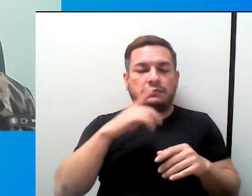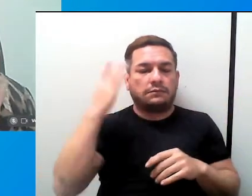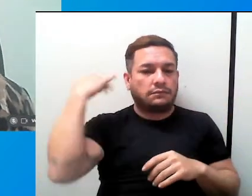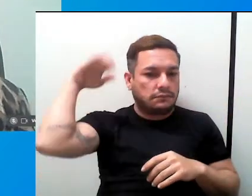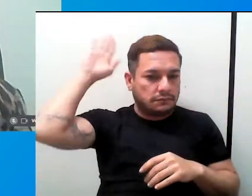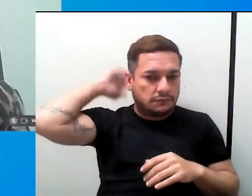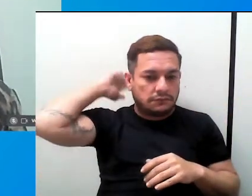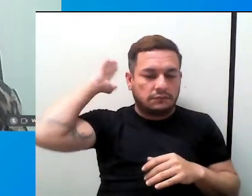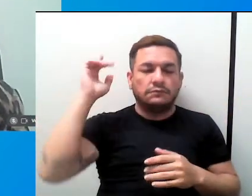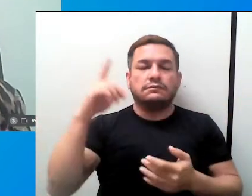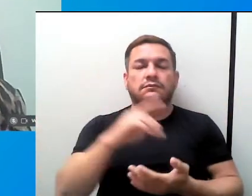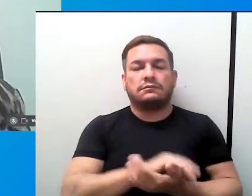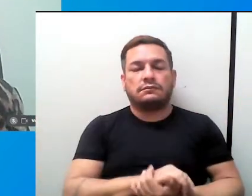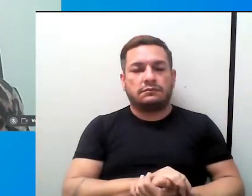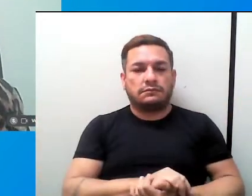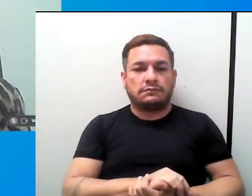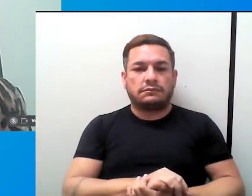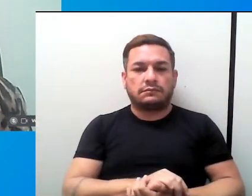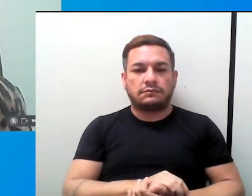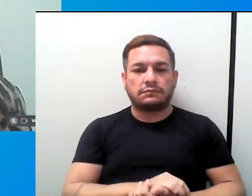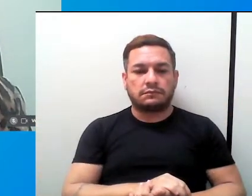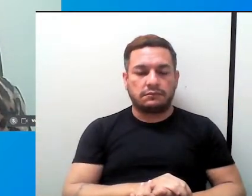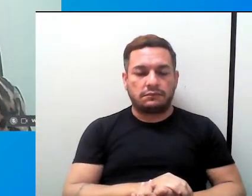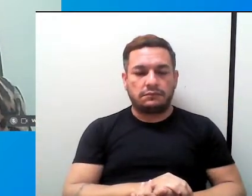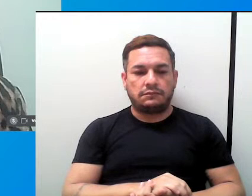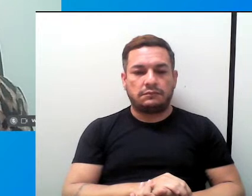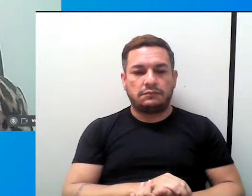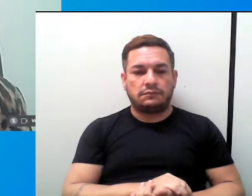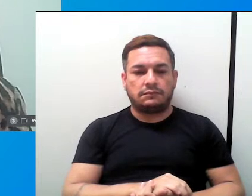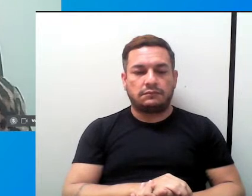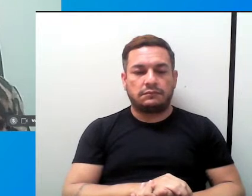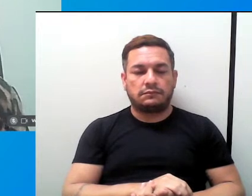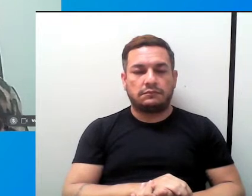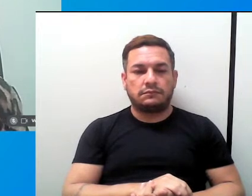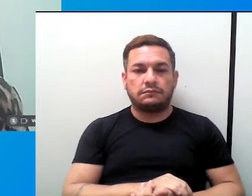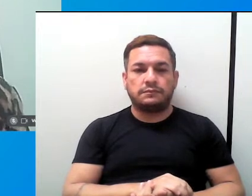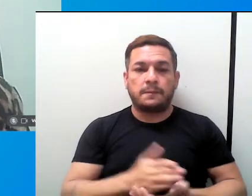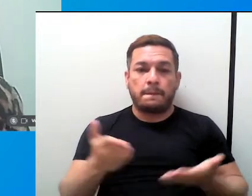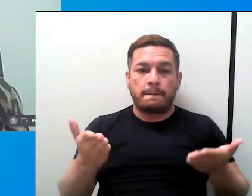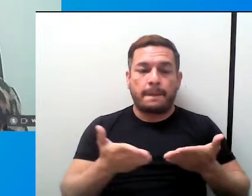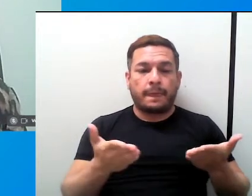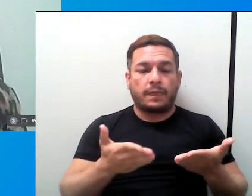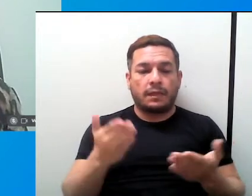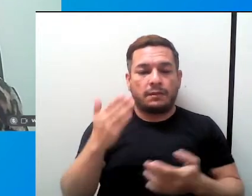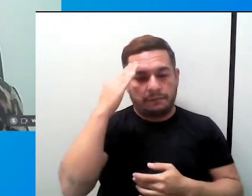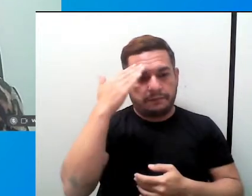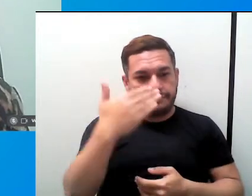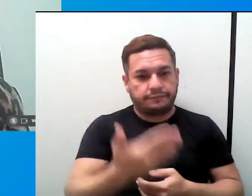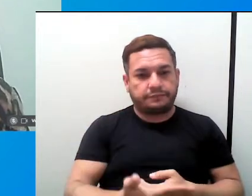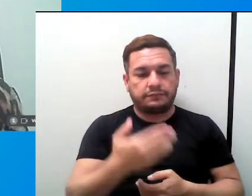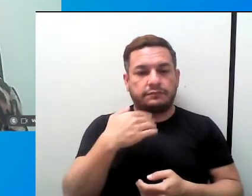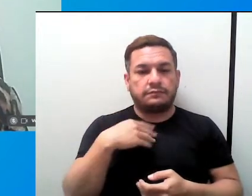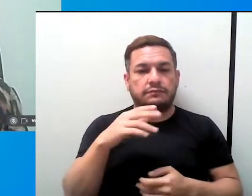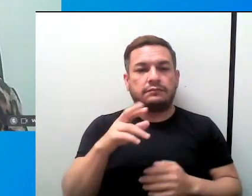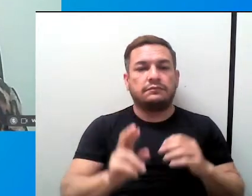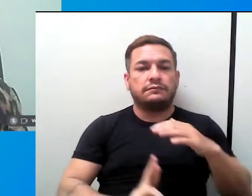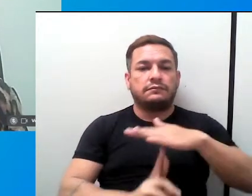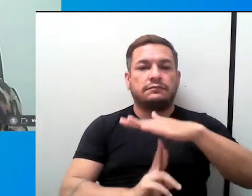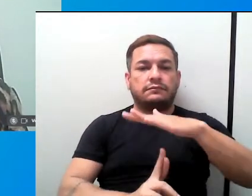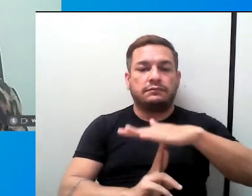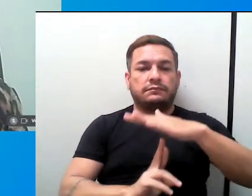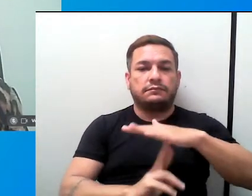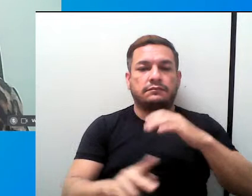né, bastante clean, né? Então agora cumprimento a nossa magnífica reitora,